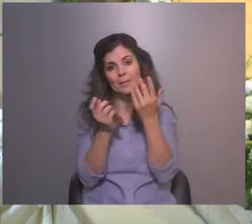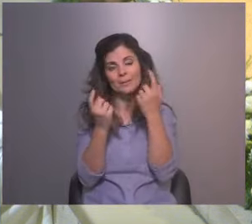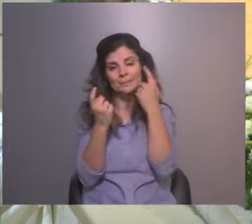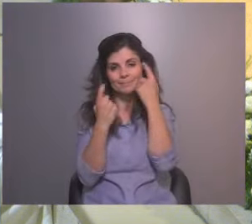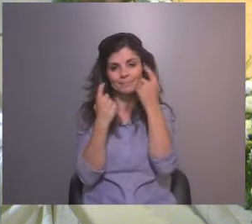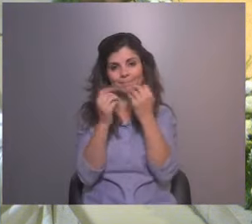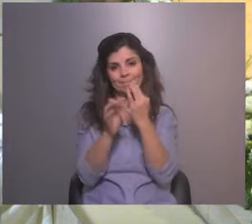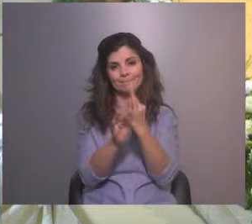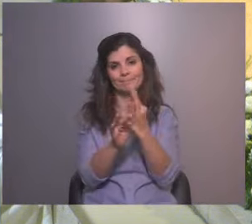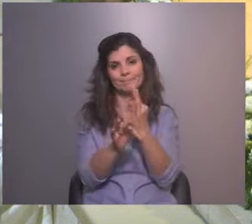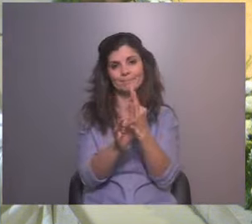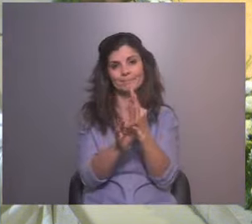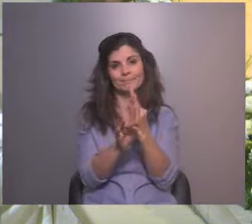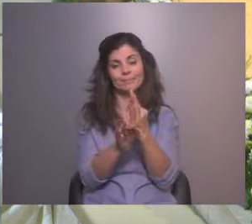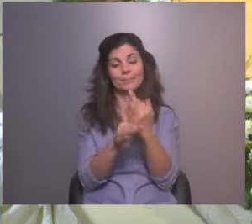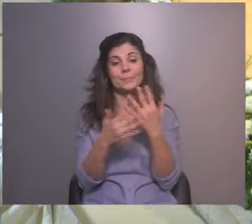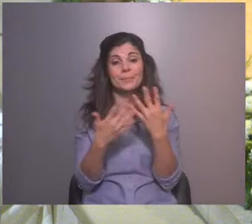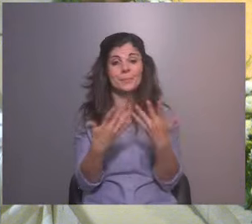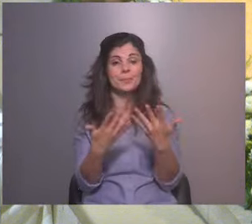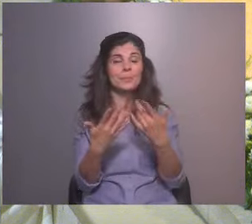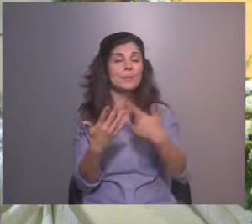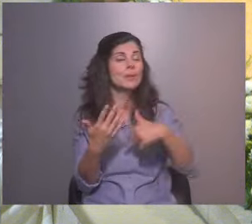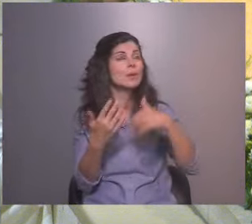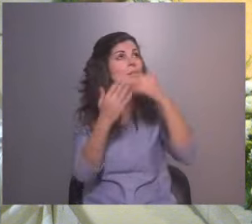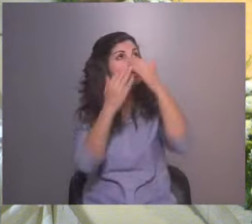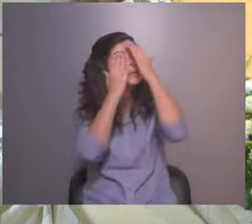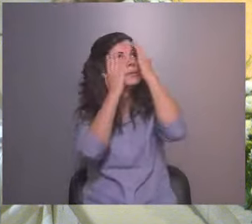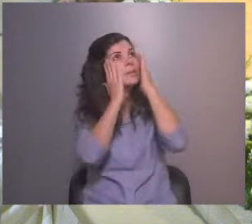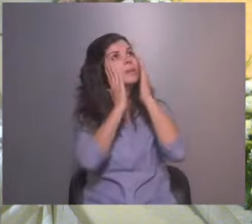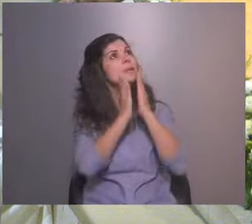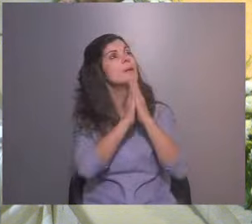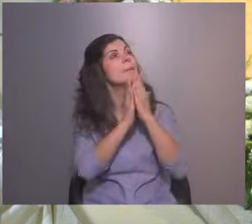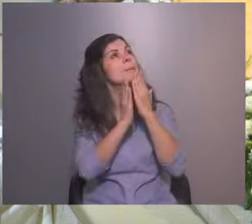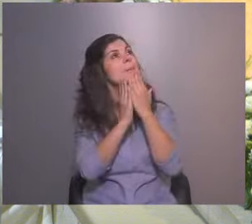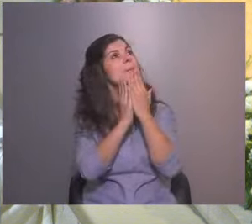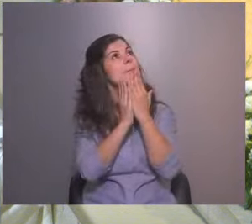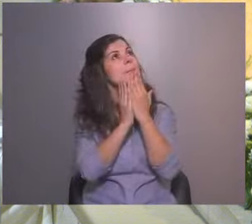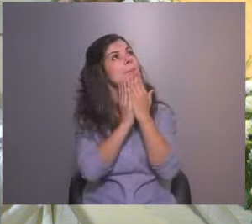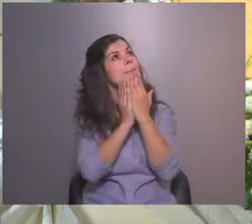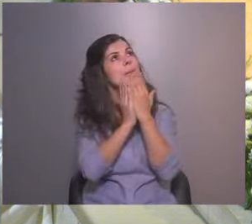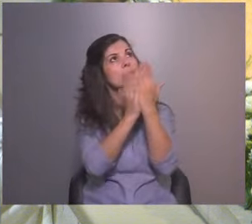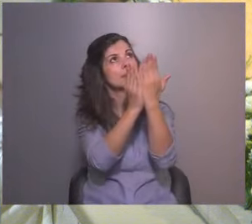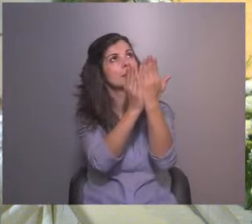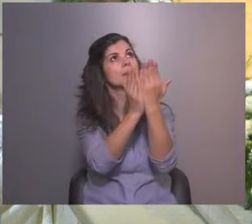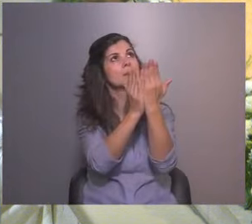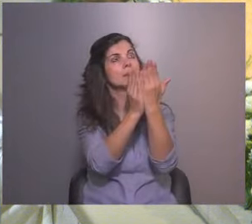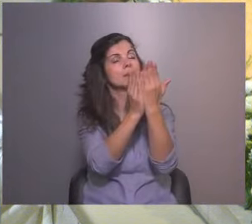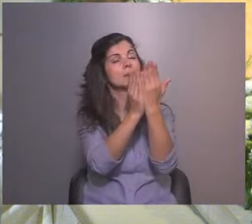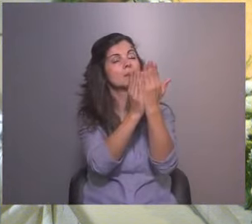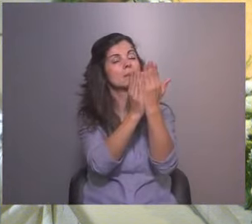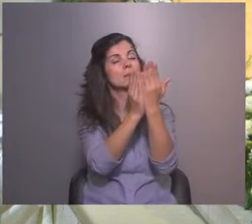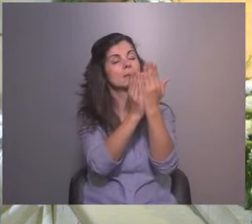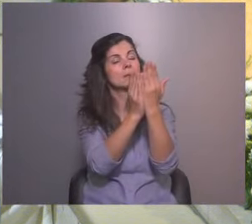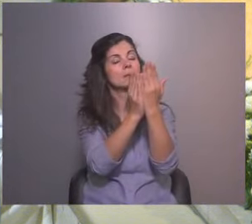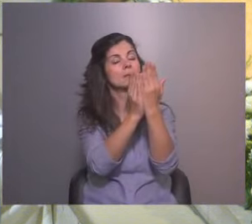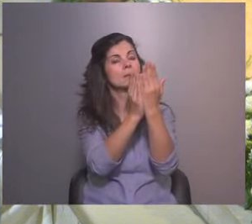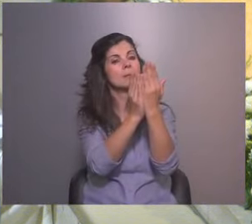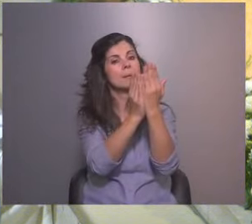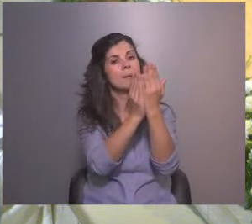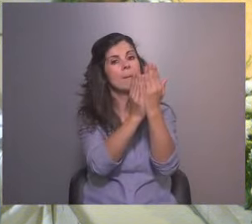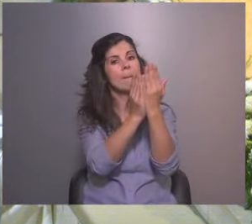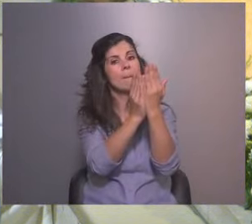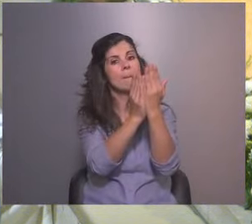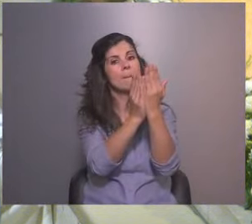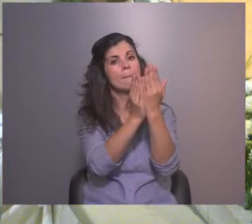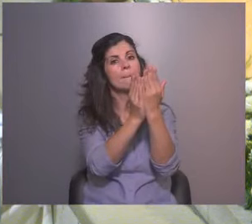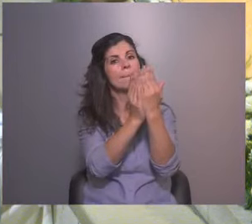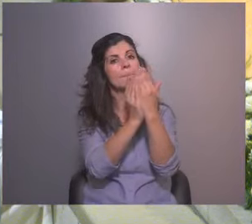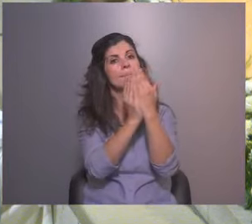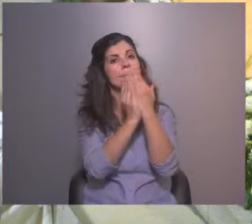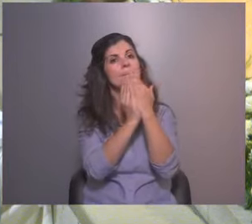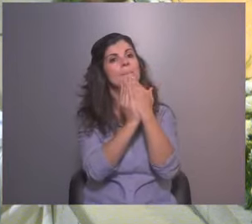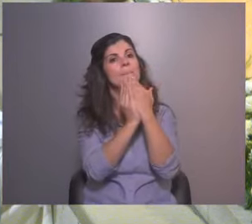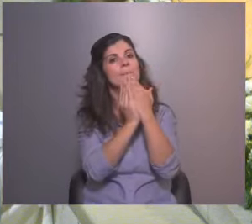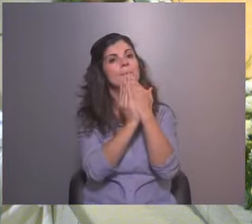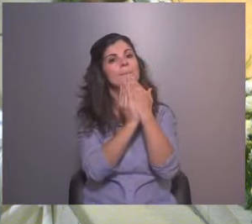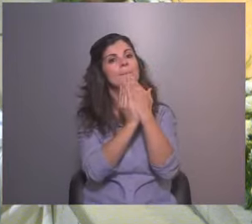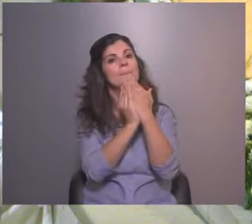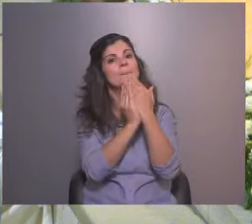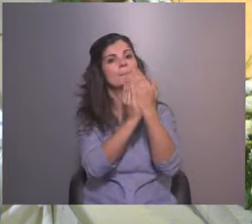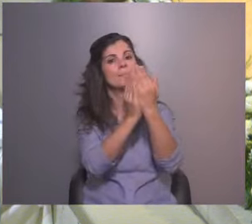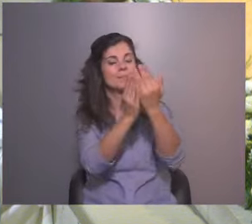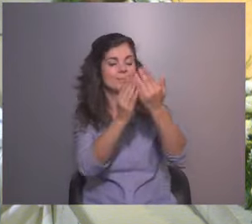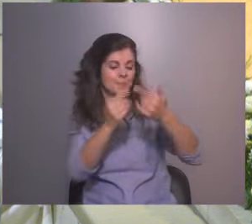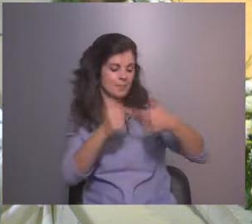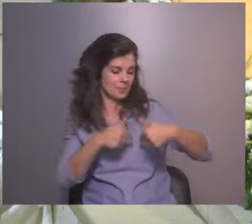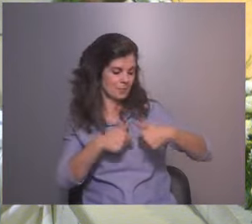para que possamos, dentro de alguns instantes, celebrar o mistério pascal do